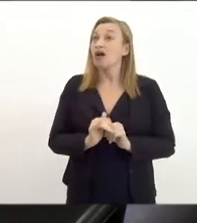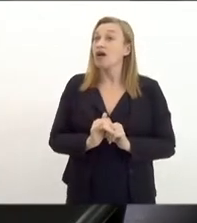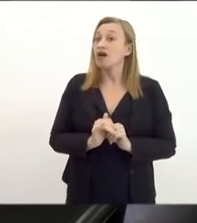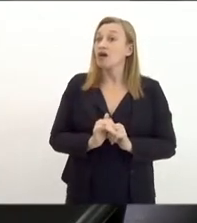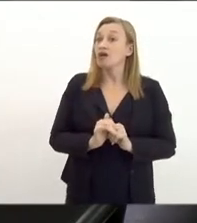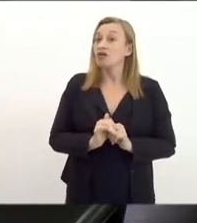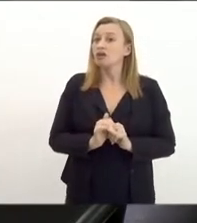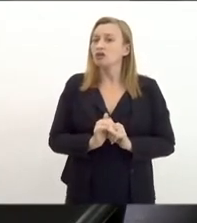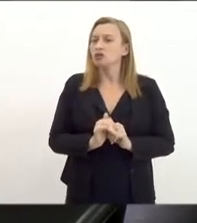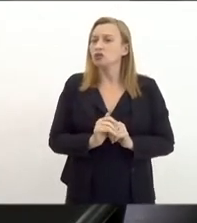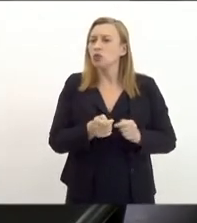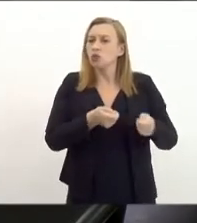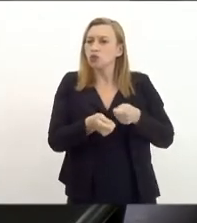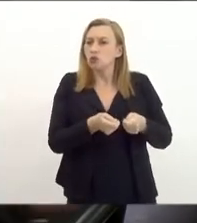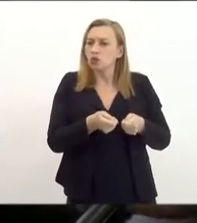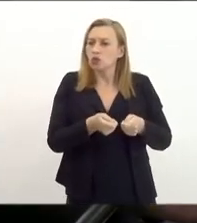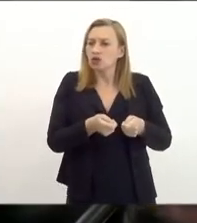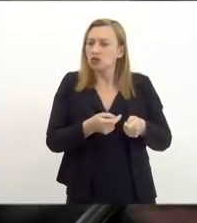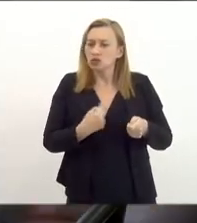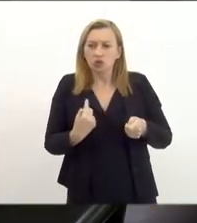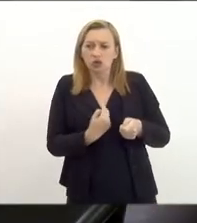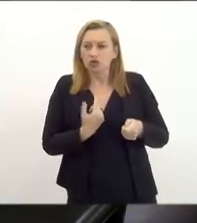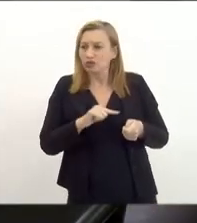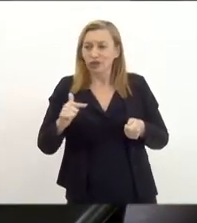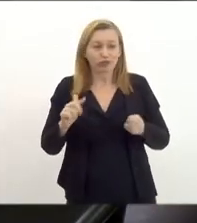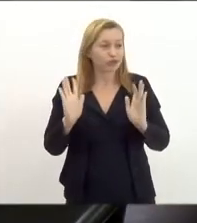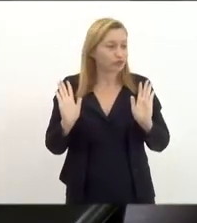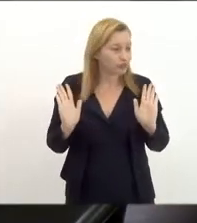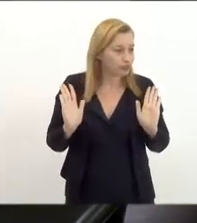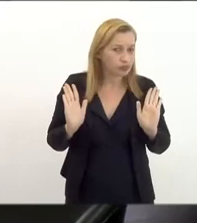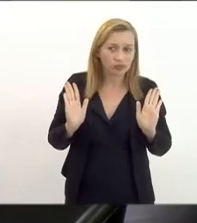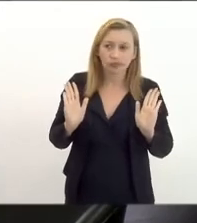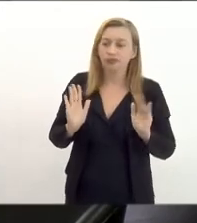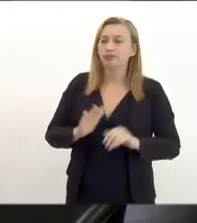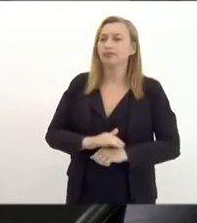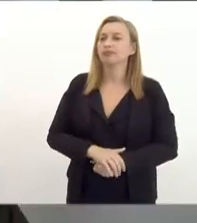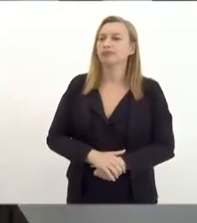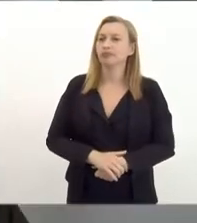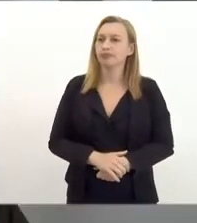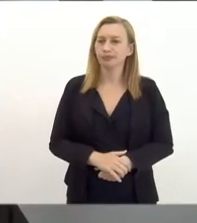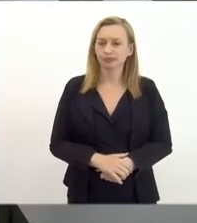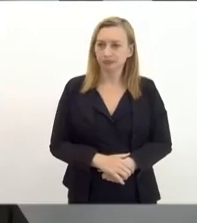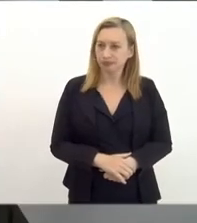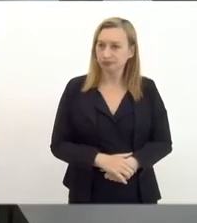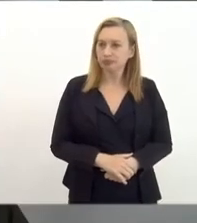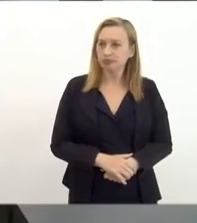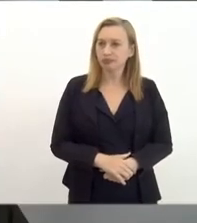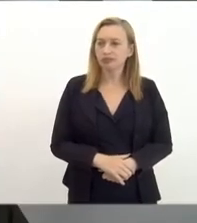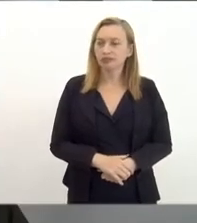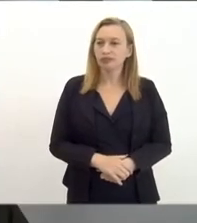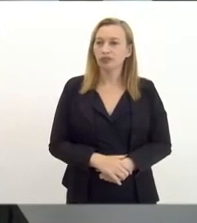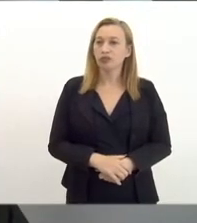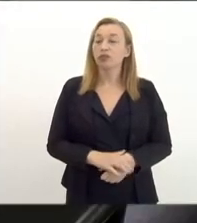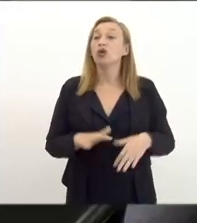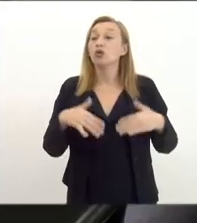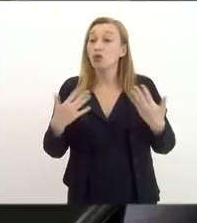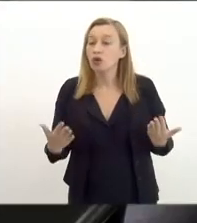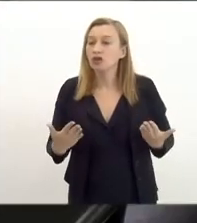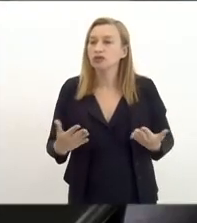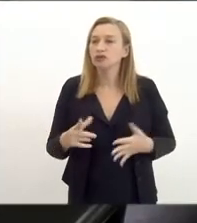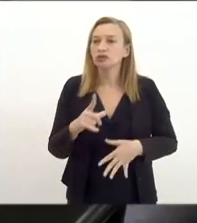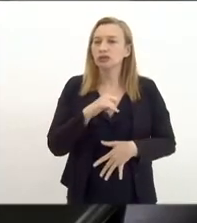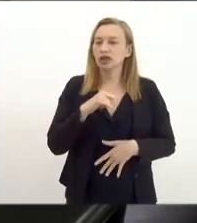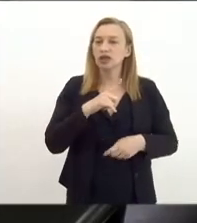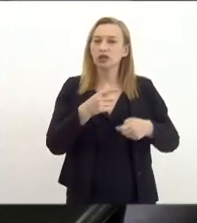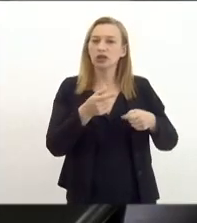fora do nosso controle e outra para la Pumba e quando a gente